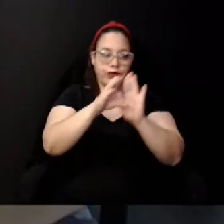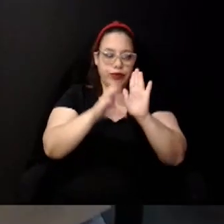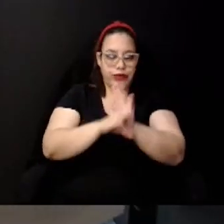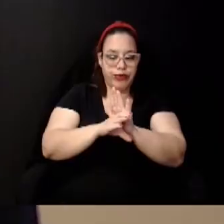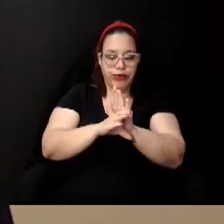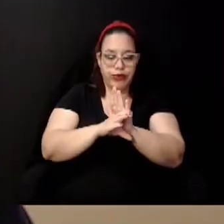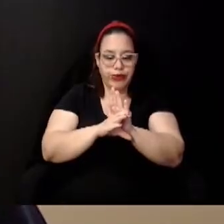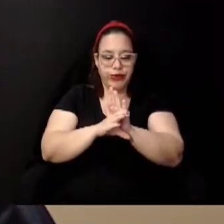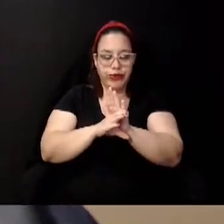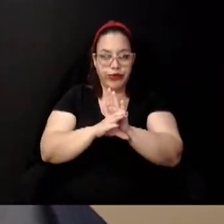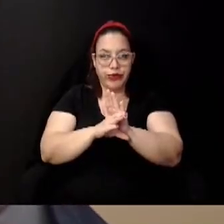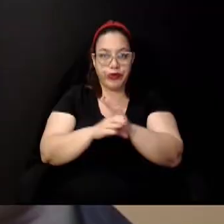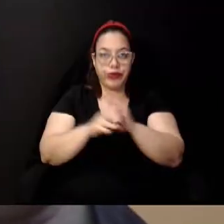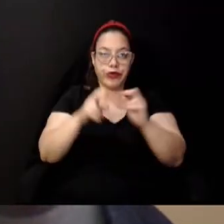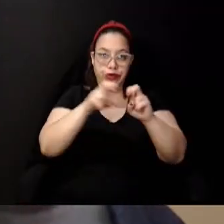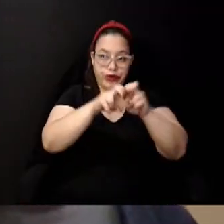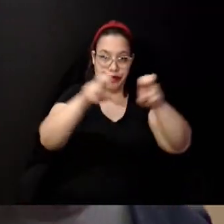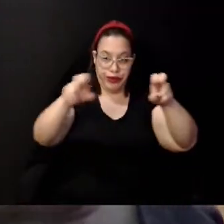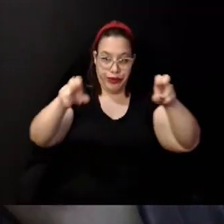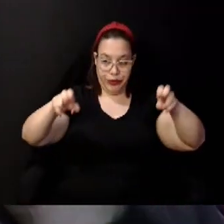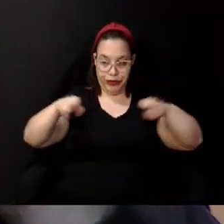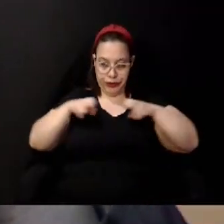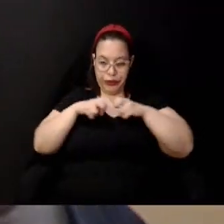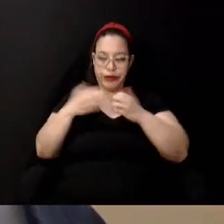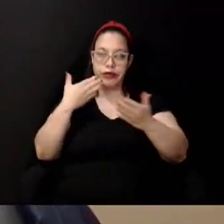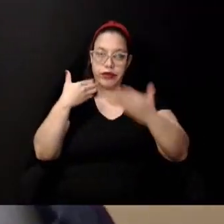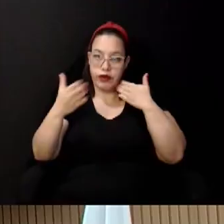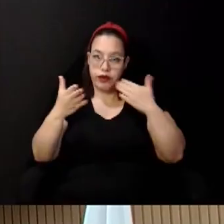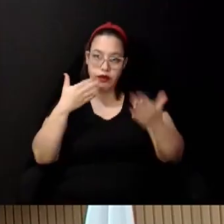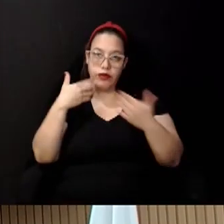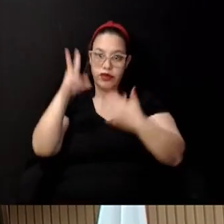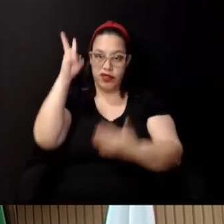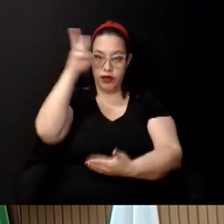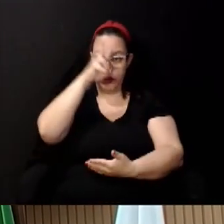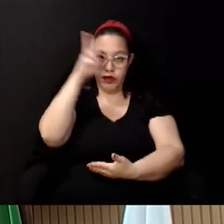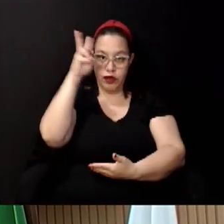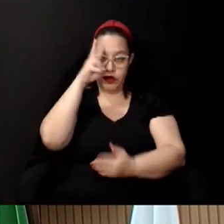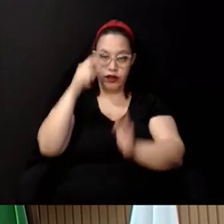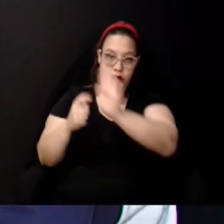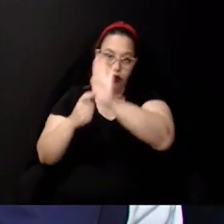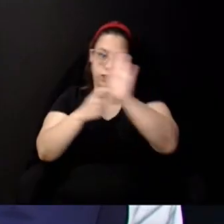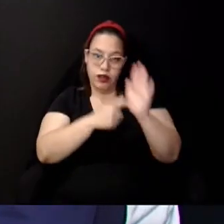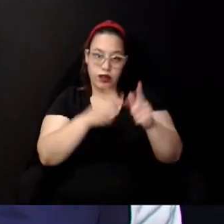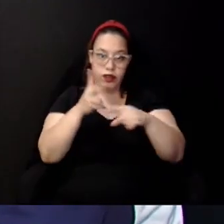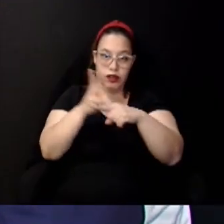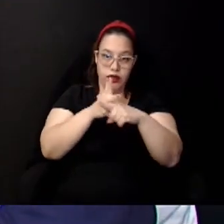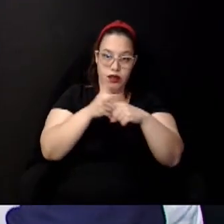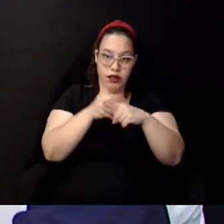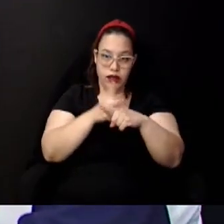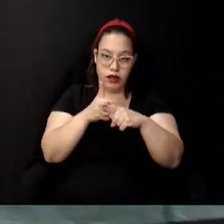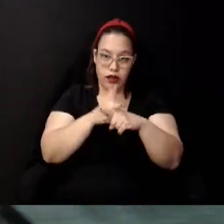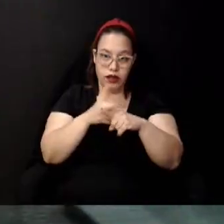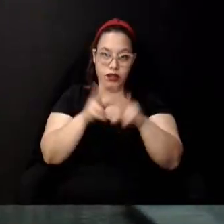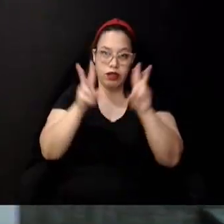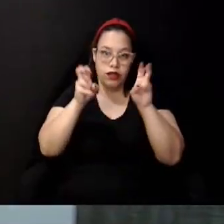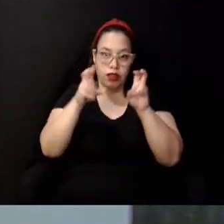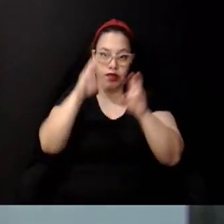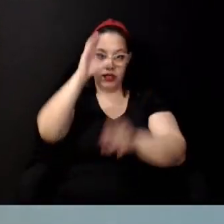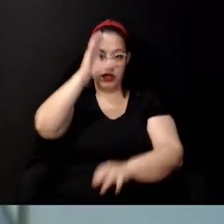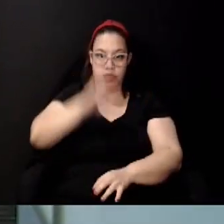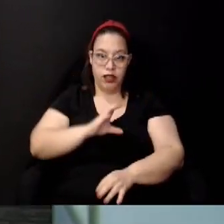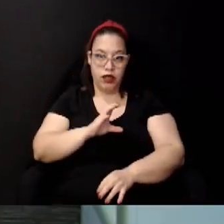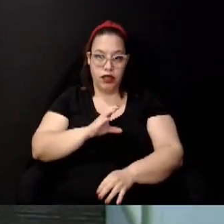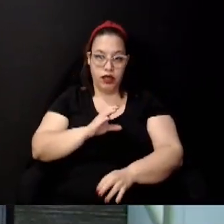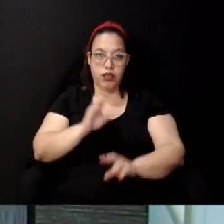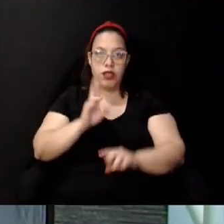de conversa, contação de histórias e a exibição de vídeos que abordam sobre cidadania e o cuidado